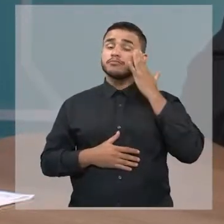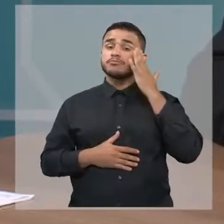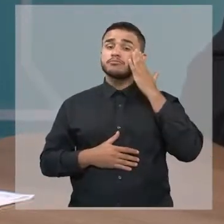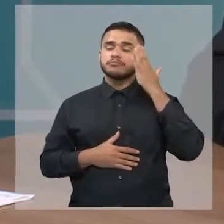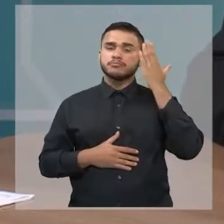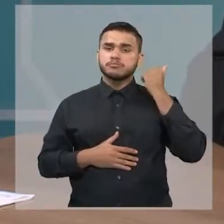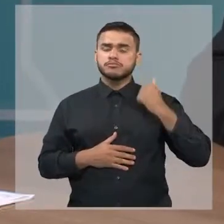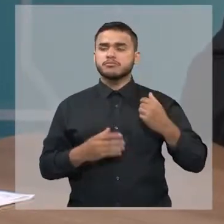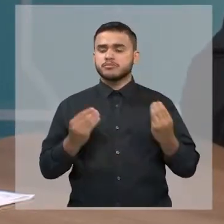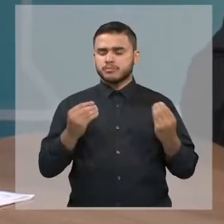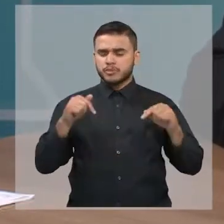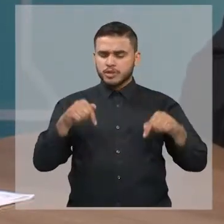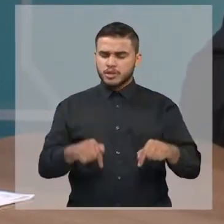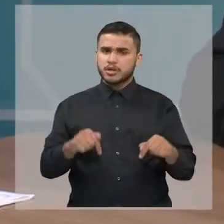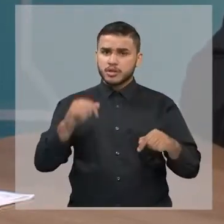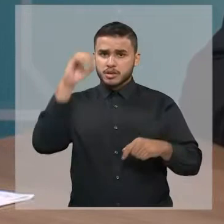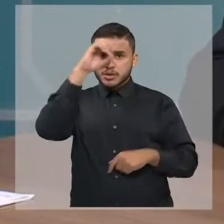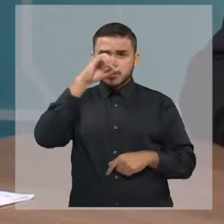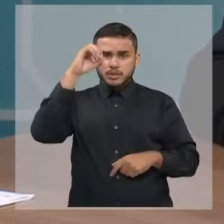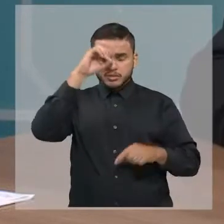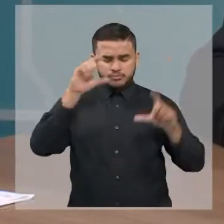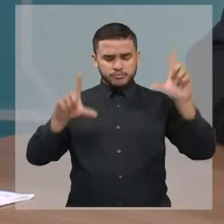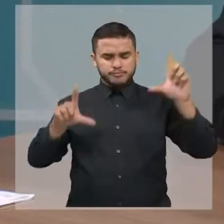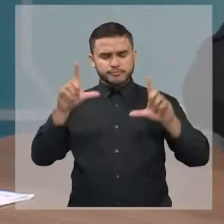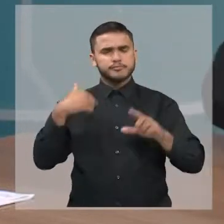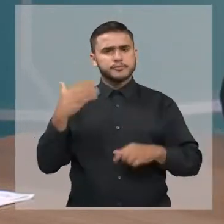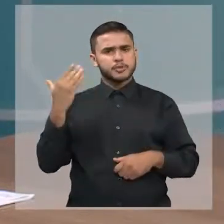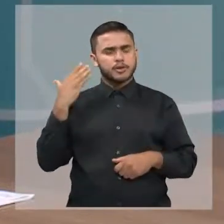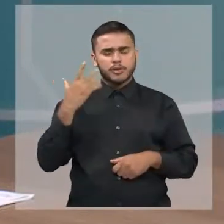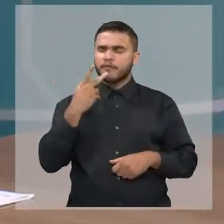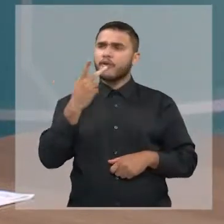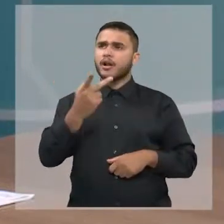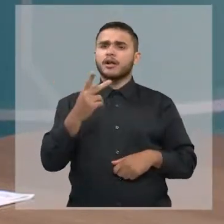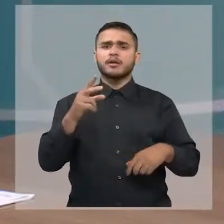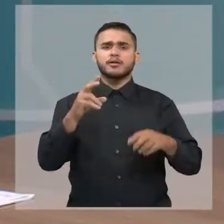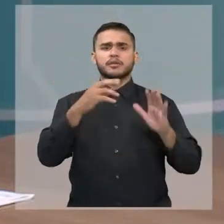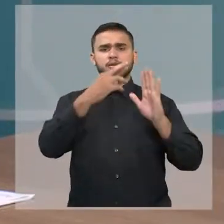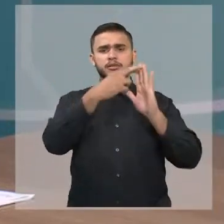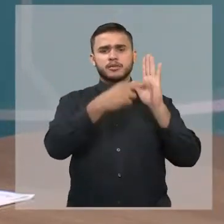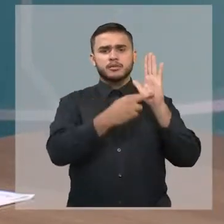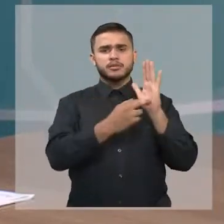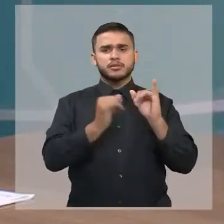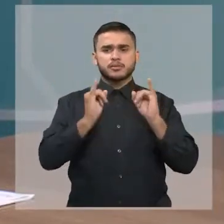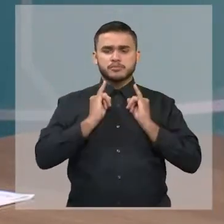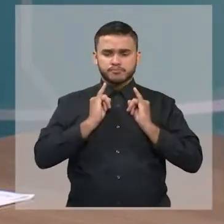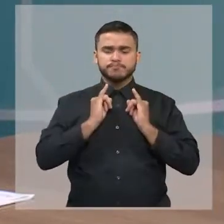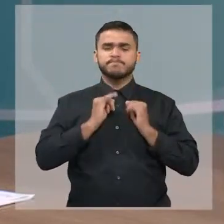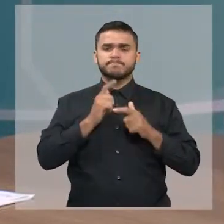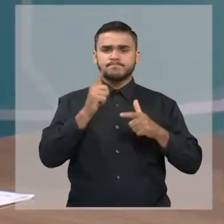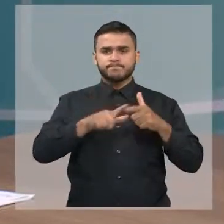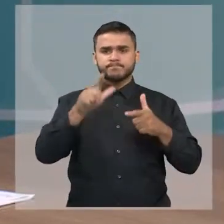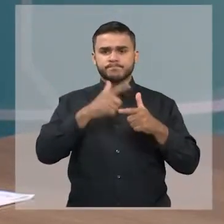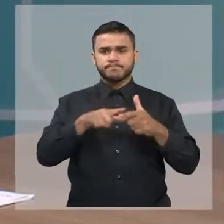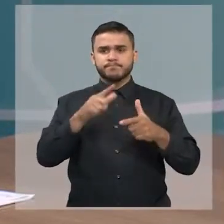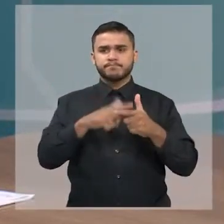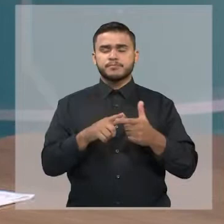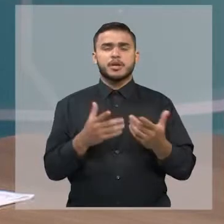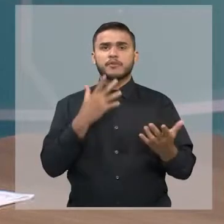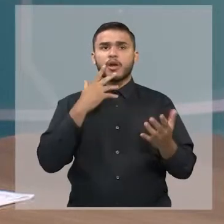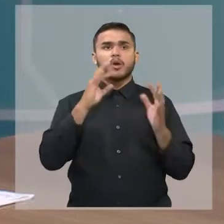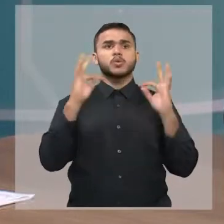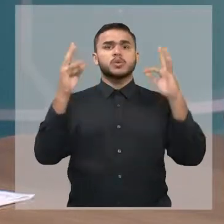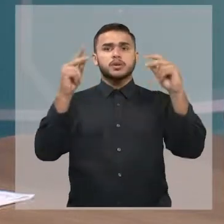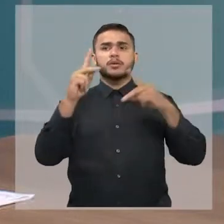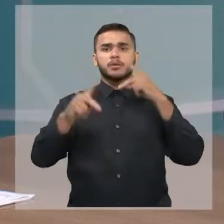nesse programa aqui algumas vezes, que essa pauta da reforma da Previdência é muito indigesta e muito impopular